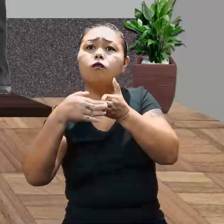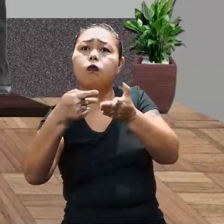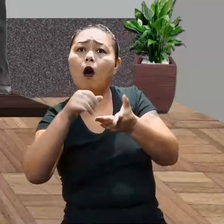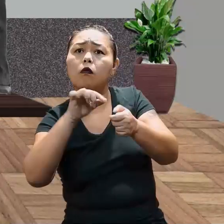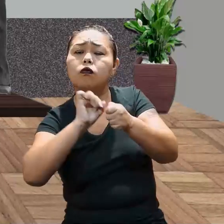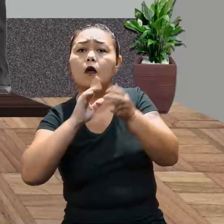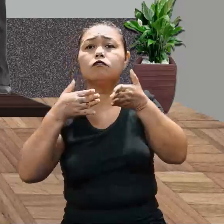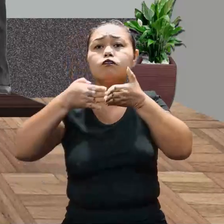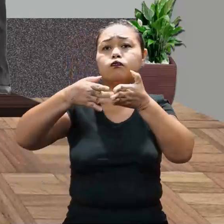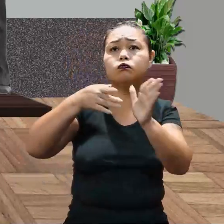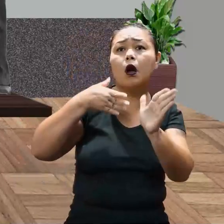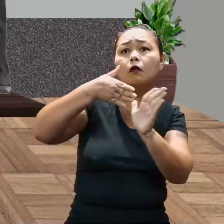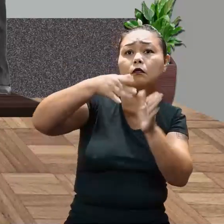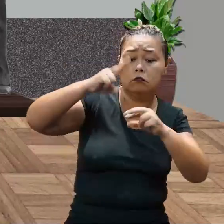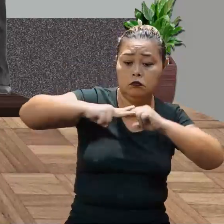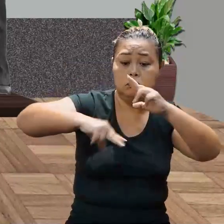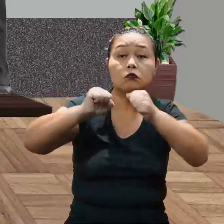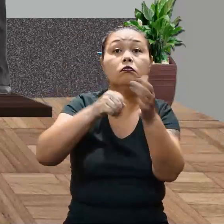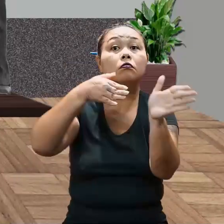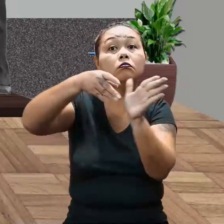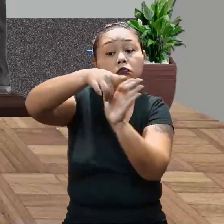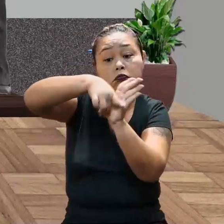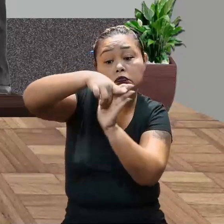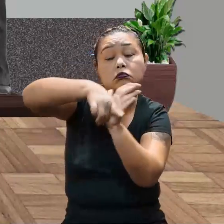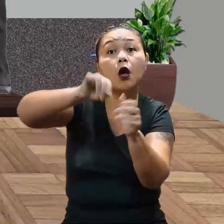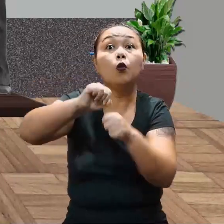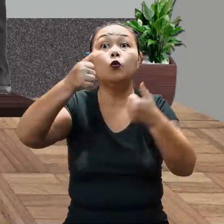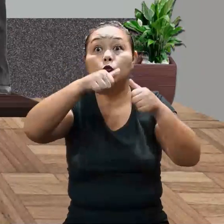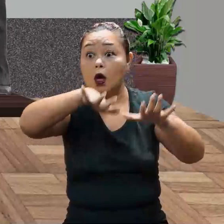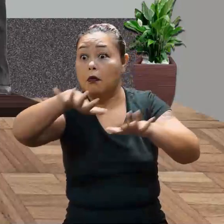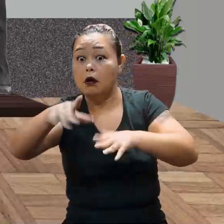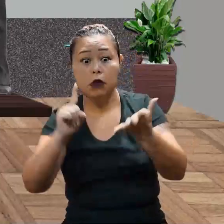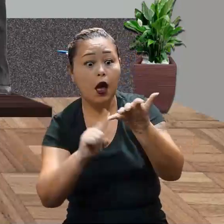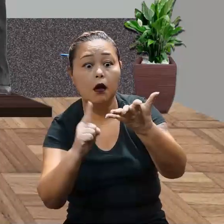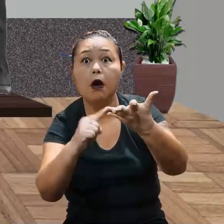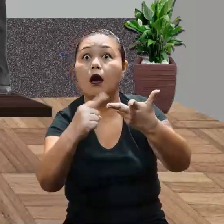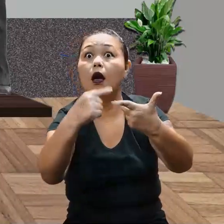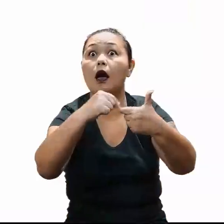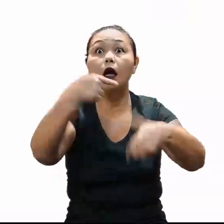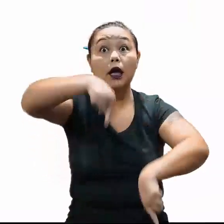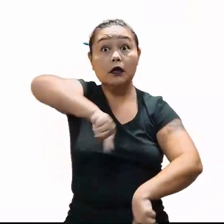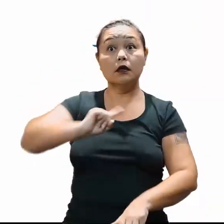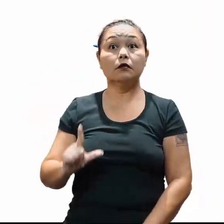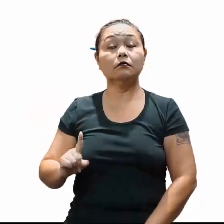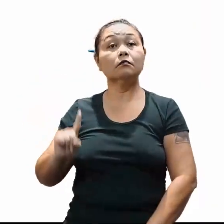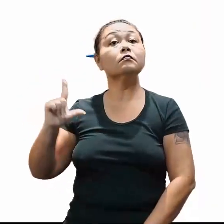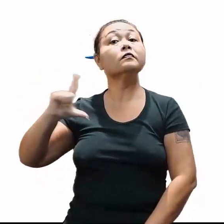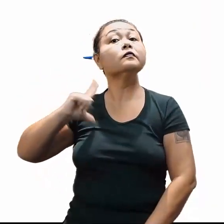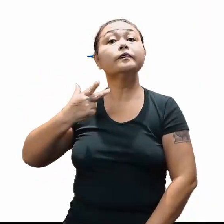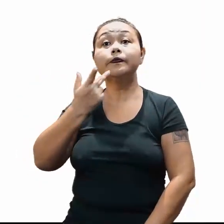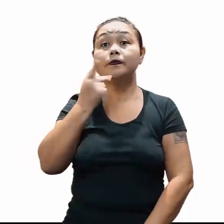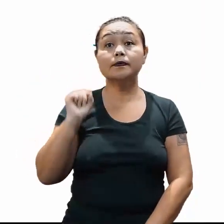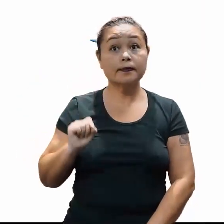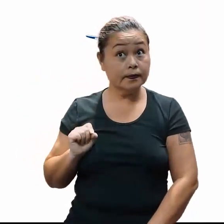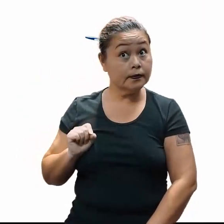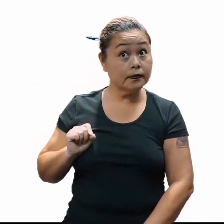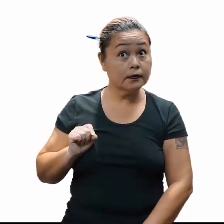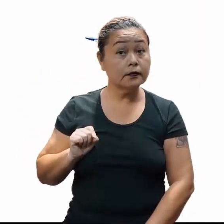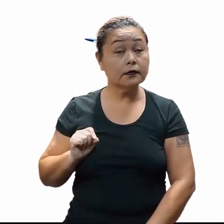construção da estrada de ferro Madeira-Mamoré, tudo aqui. Então, na tela para vocês aí, nós estamos falando